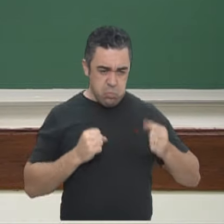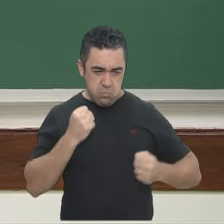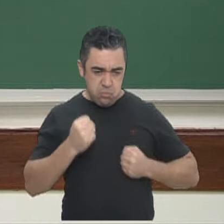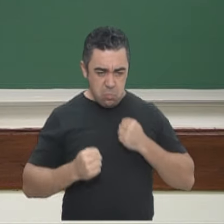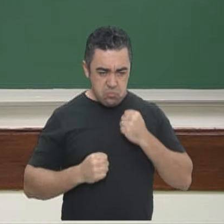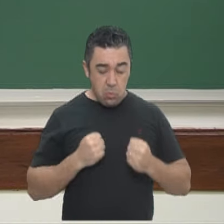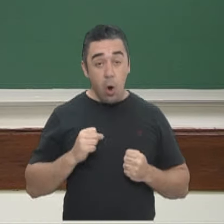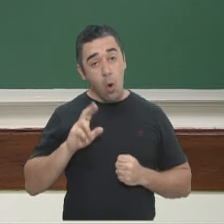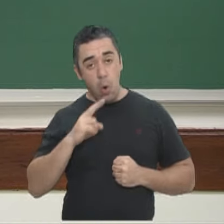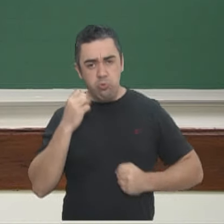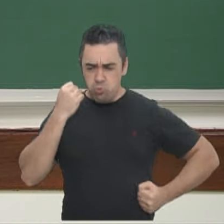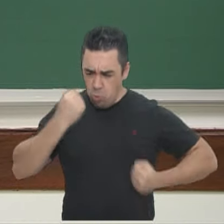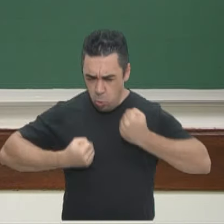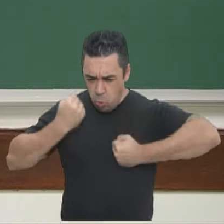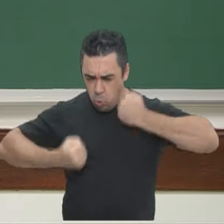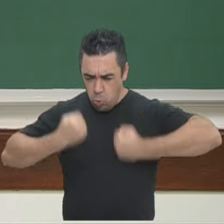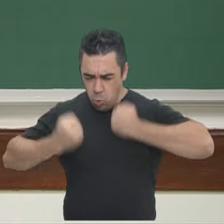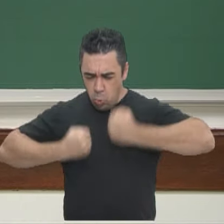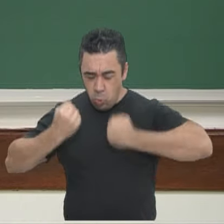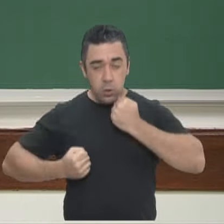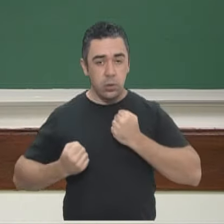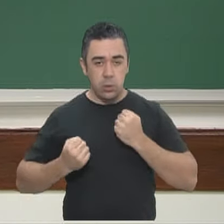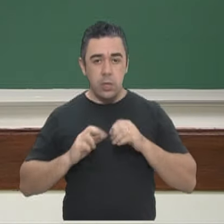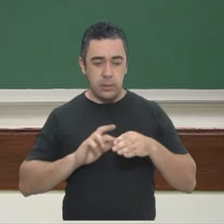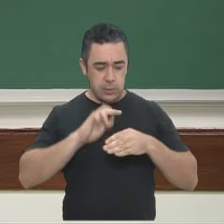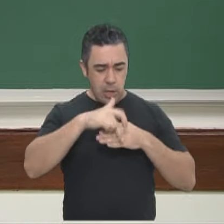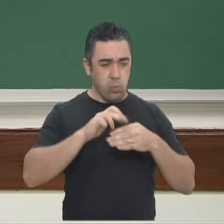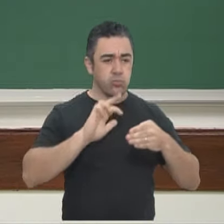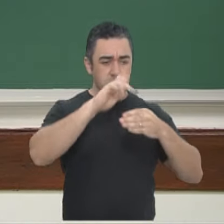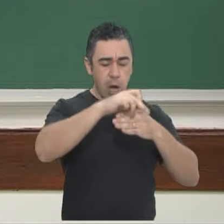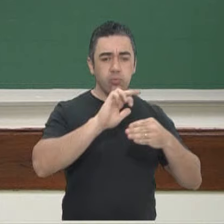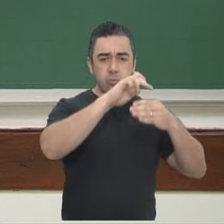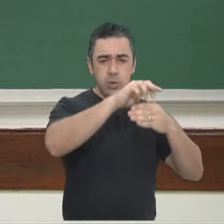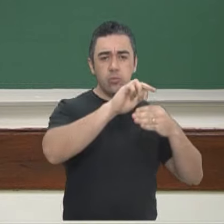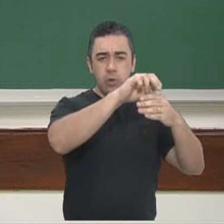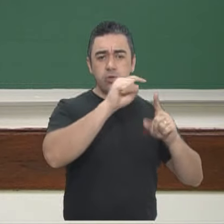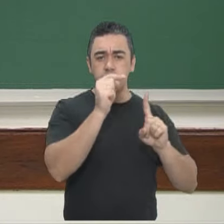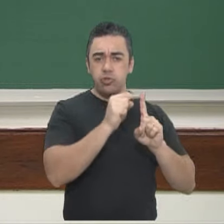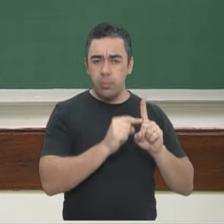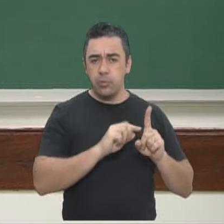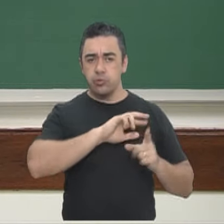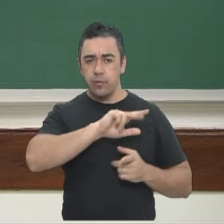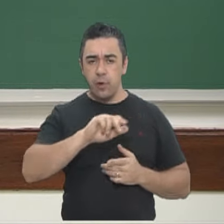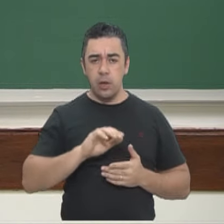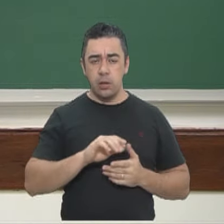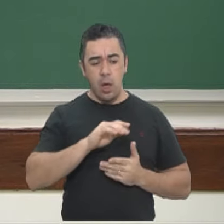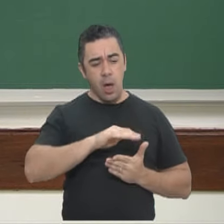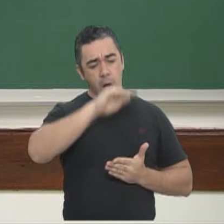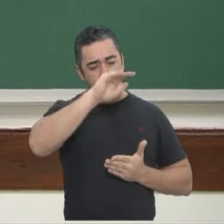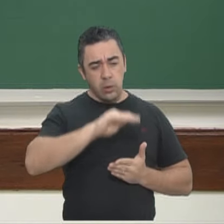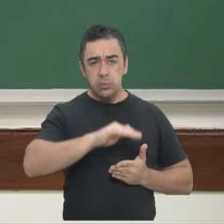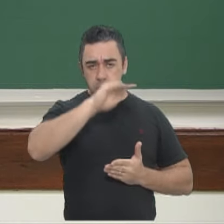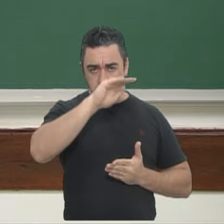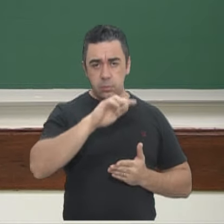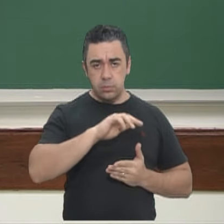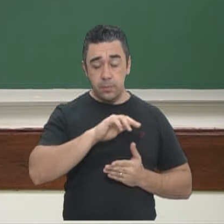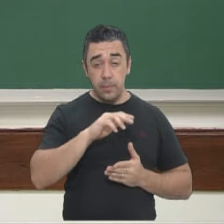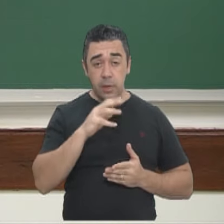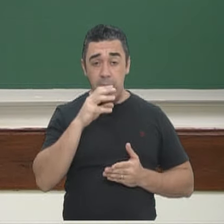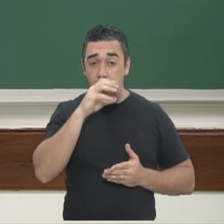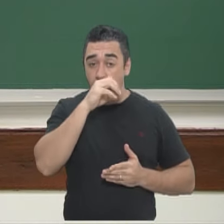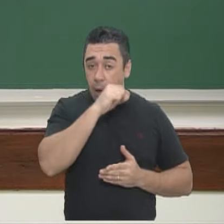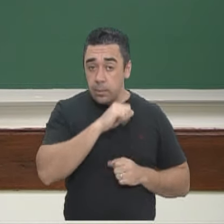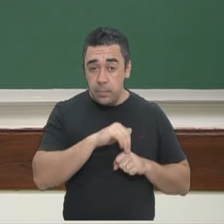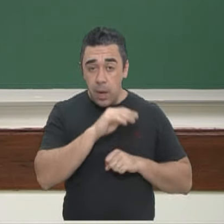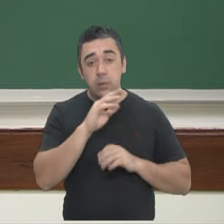distância, realizando saltos em diversos obstáculos no menor tempo possível. Dessa